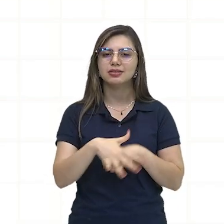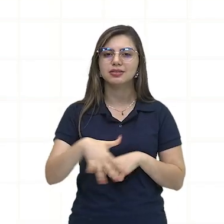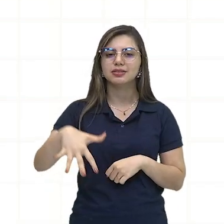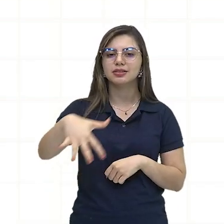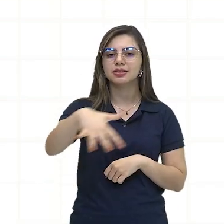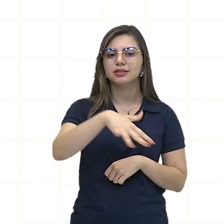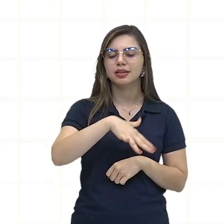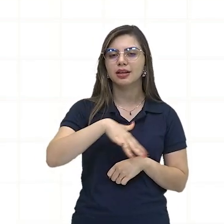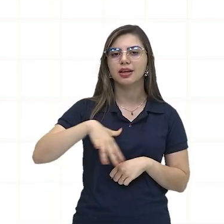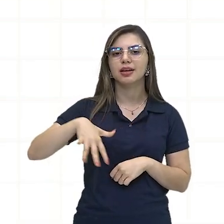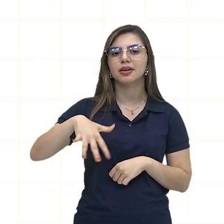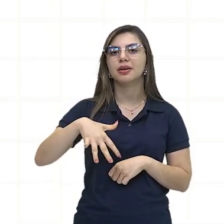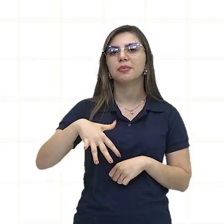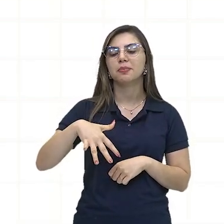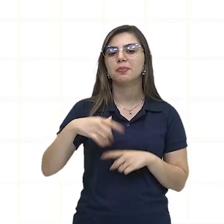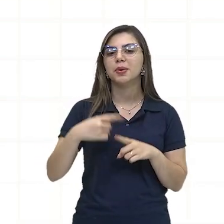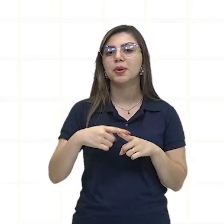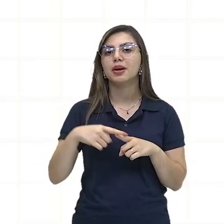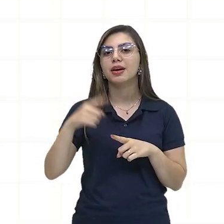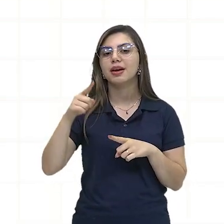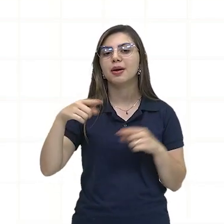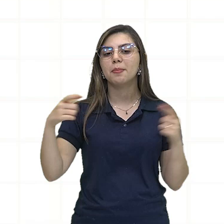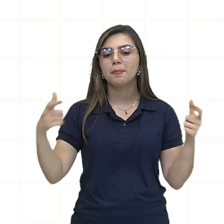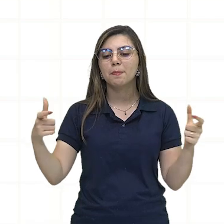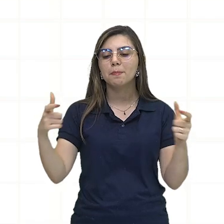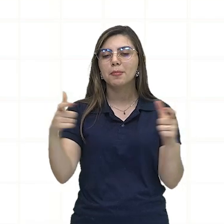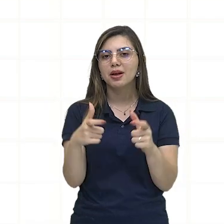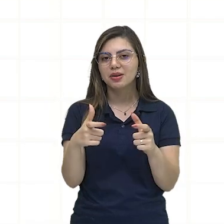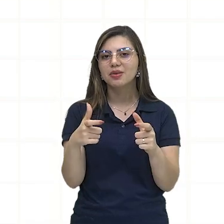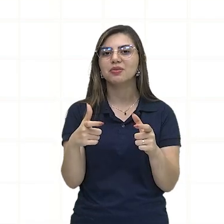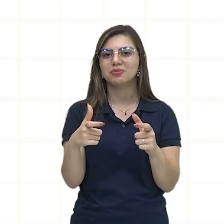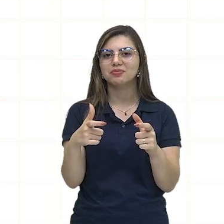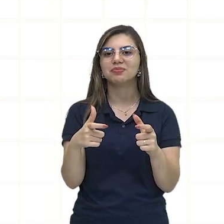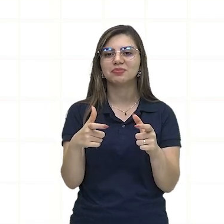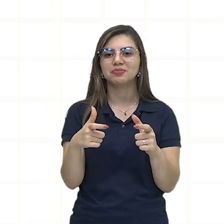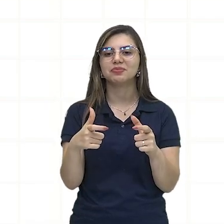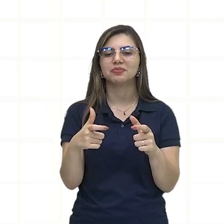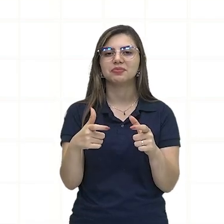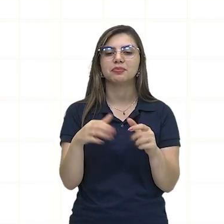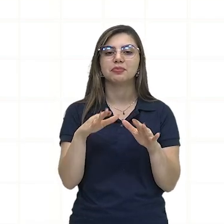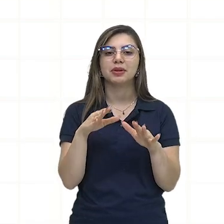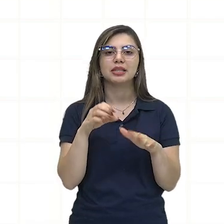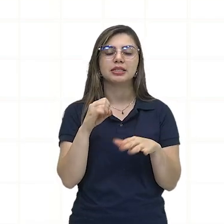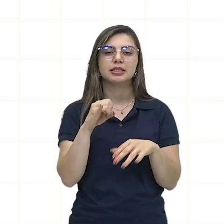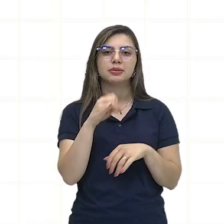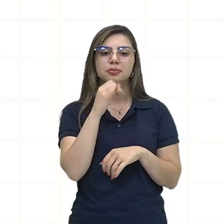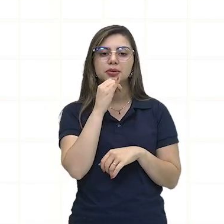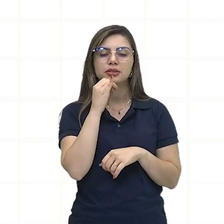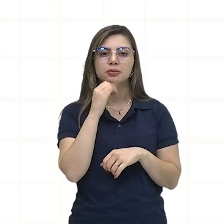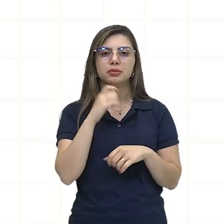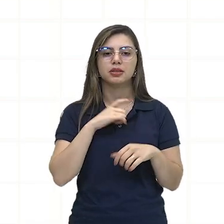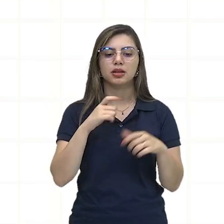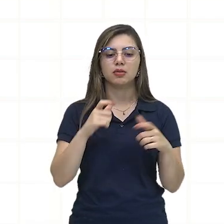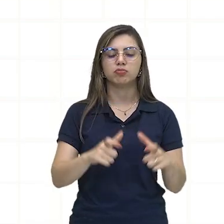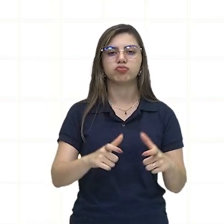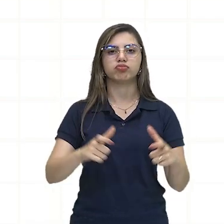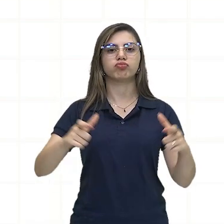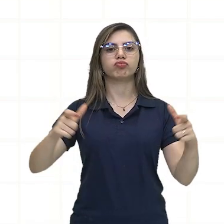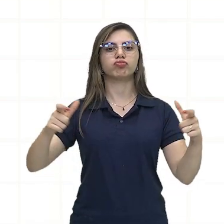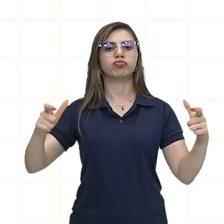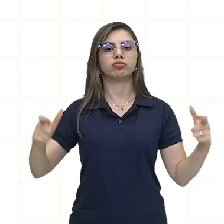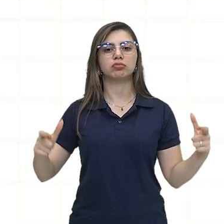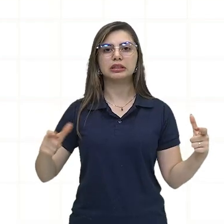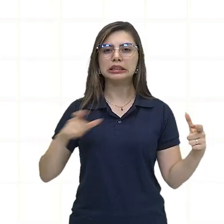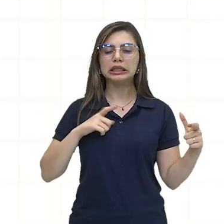área, porque ela é uma área menor que está sendo representada. Se eu estivesse representando uma área maior, eu